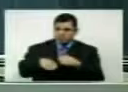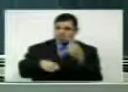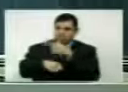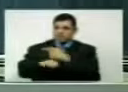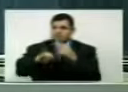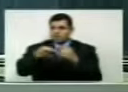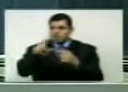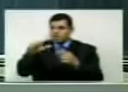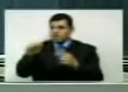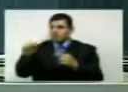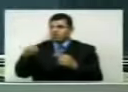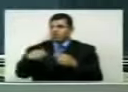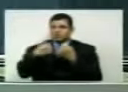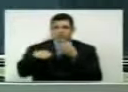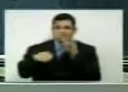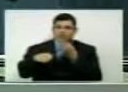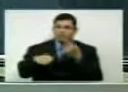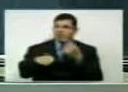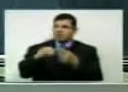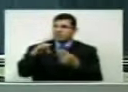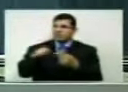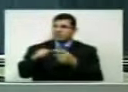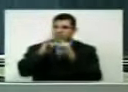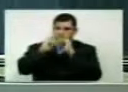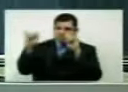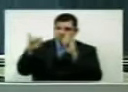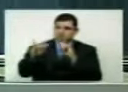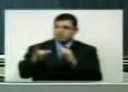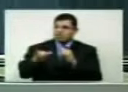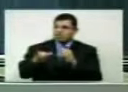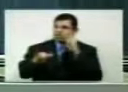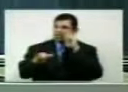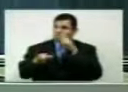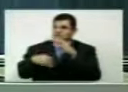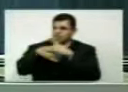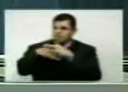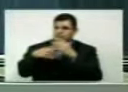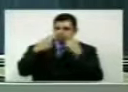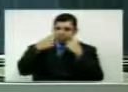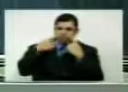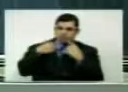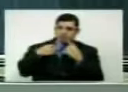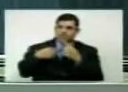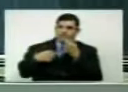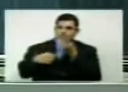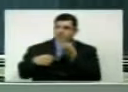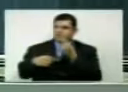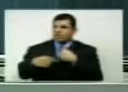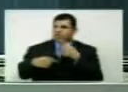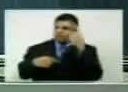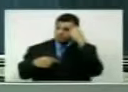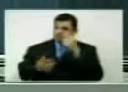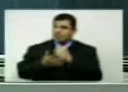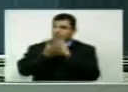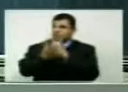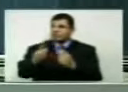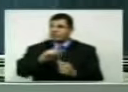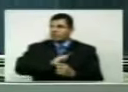ir lá no João Lúcio sem avisar. Eu fui no SECOM sem avisar. Vi uma paciente chorar no leito e dizer: eu ajudei